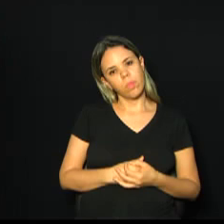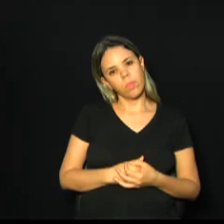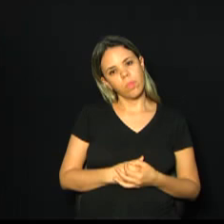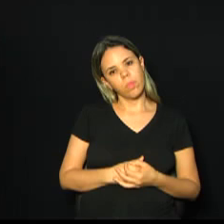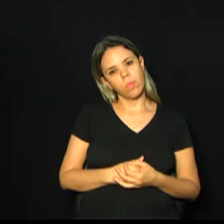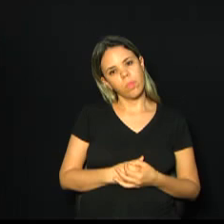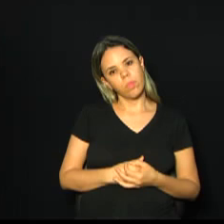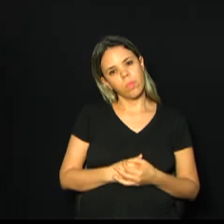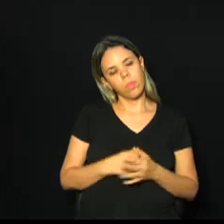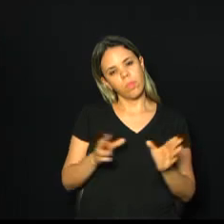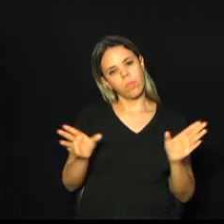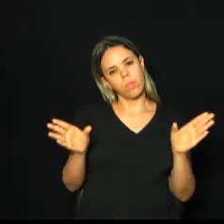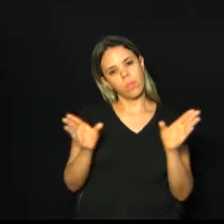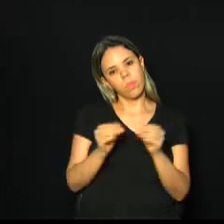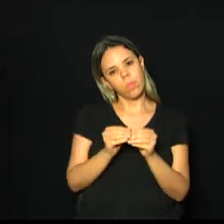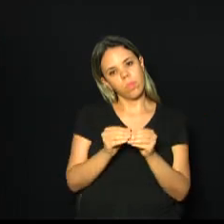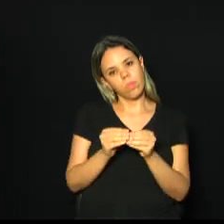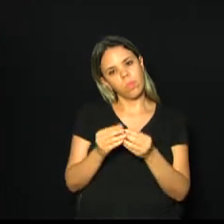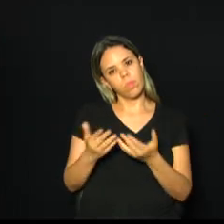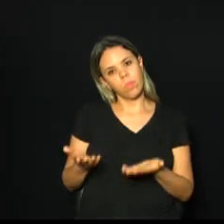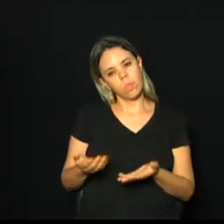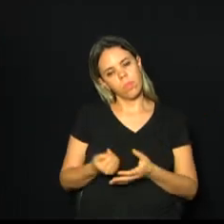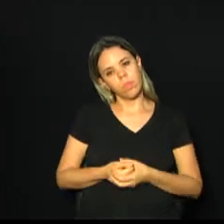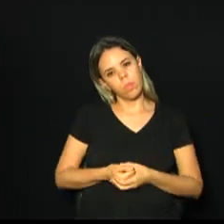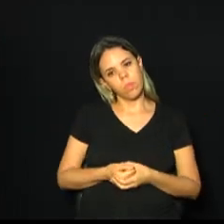para finalizar,